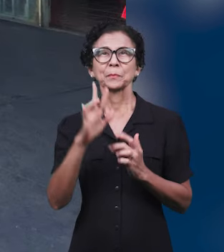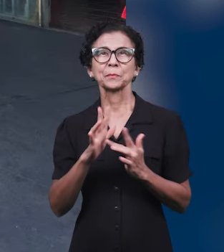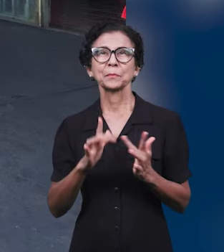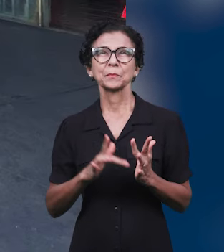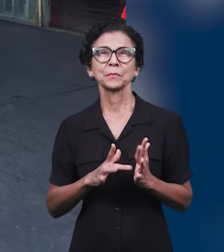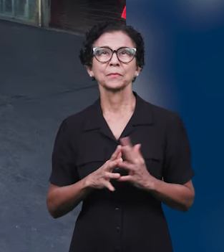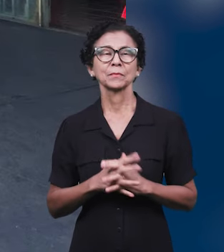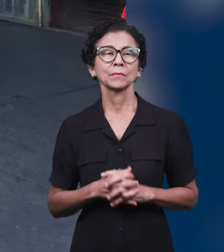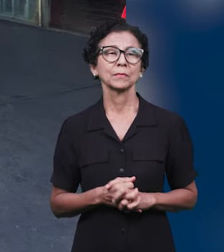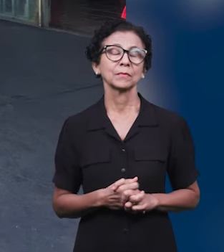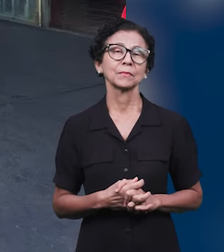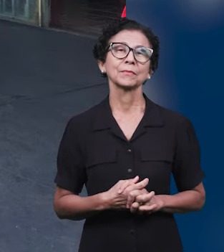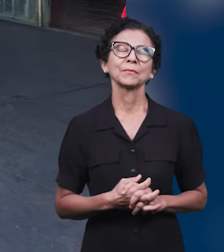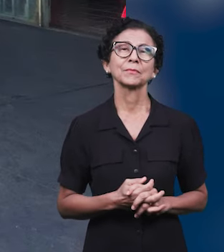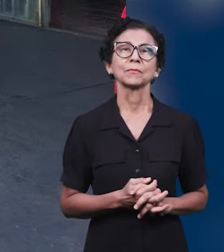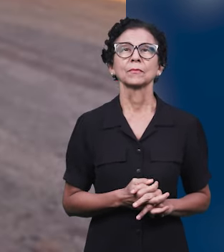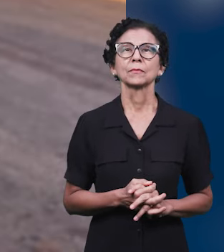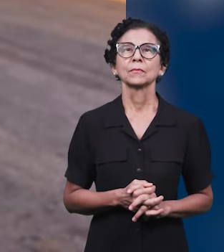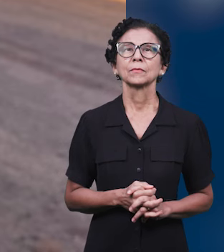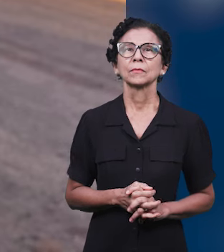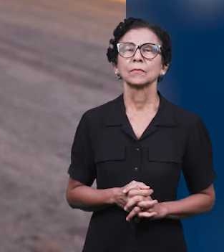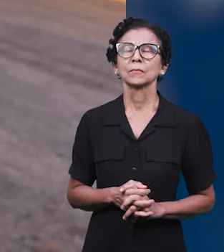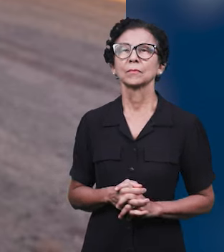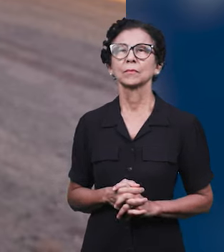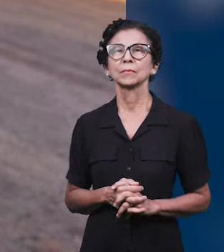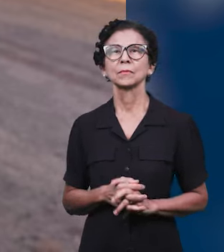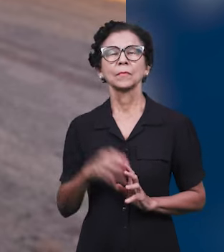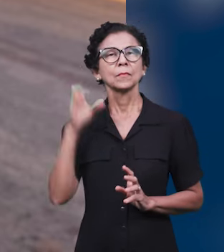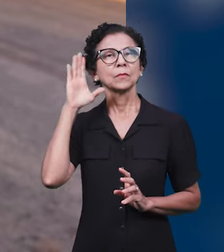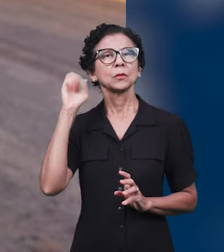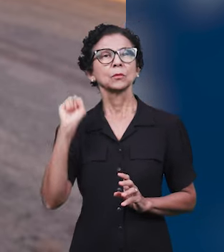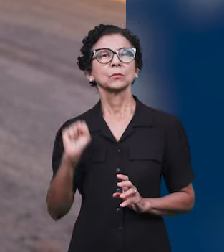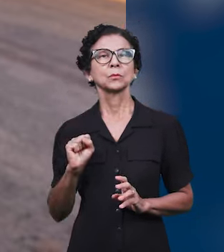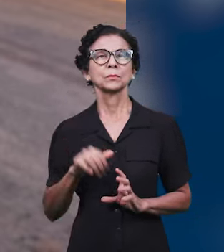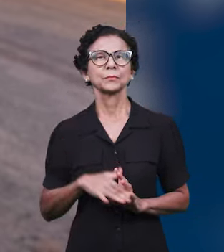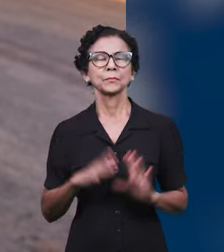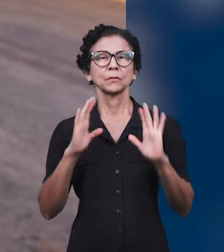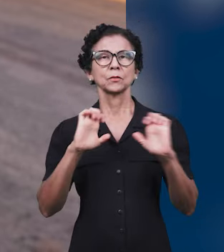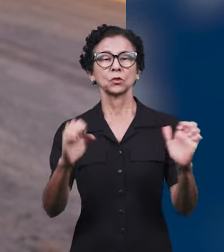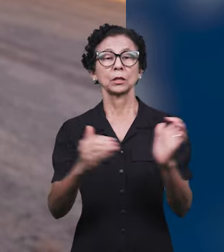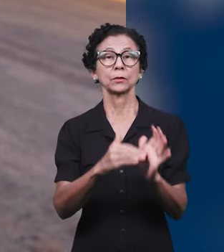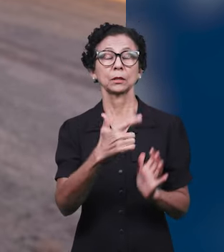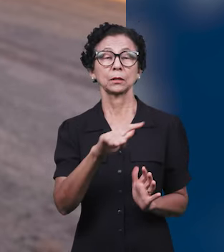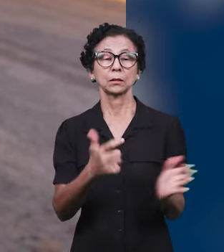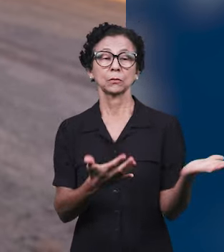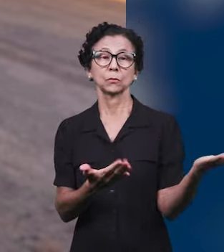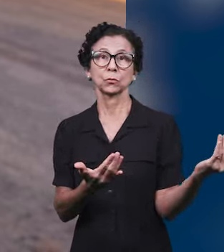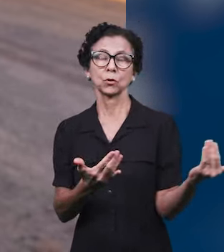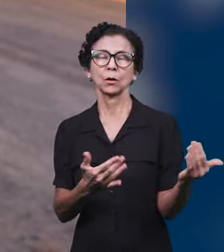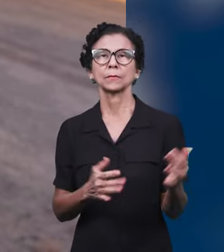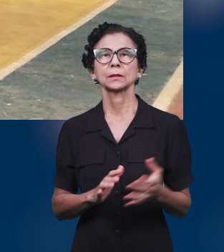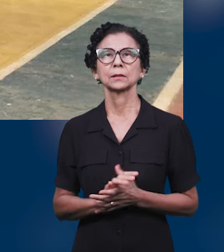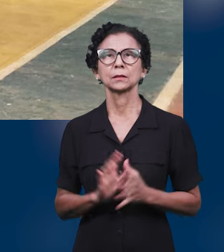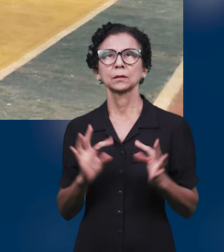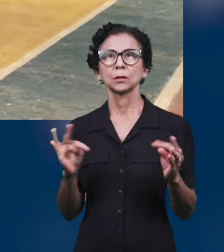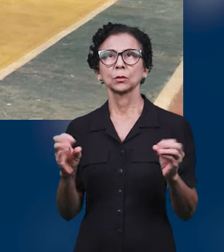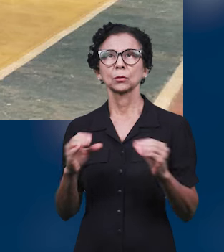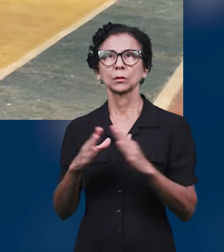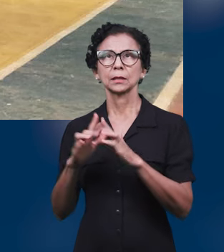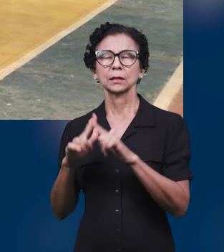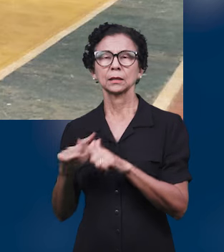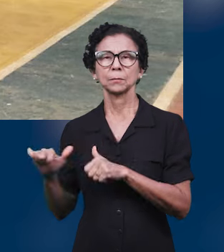do Senhor, convidando as pessoas para o culto da noite, que aconteceu na Escola Municipal Porfíria. Logo após, os irmãos deram assistência